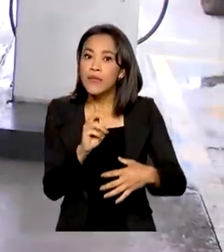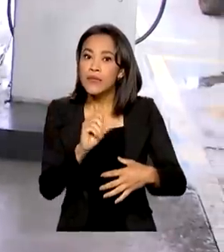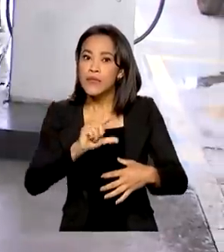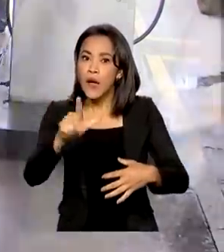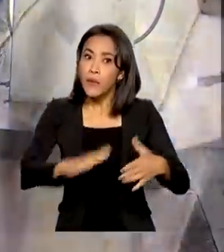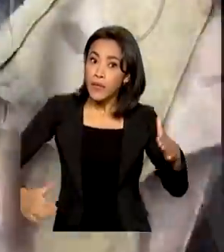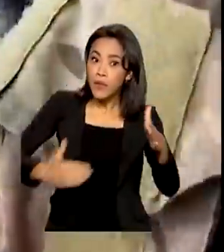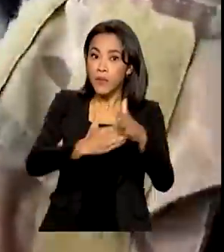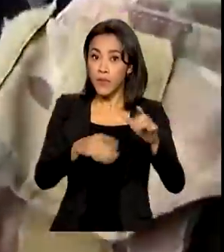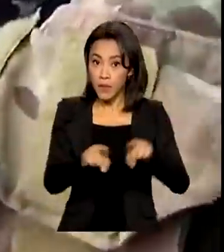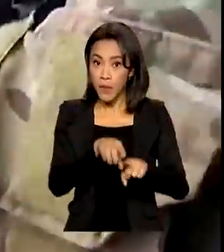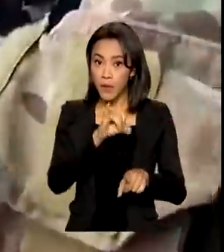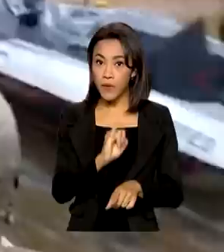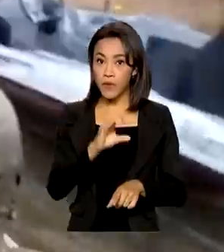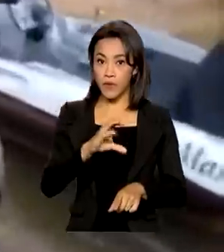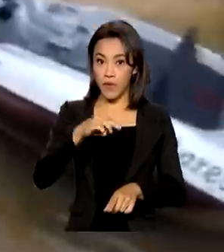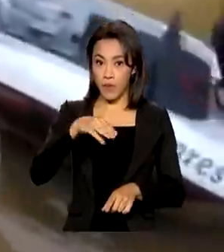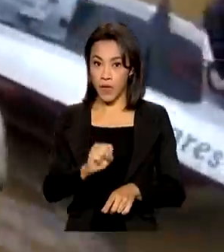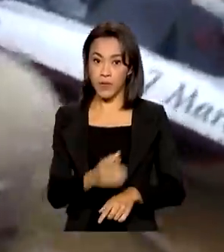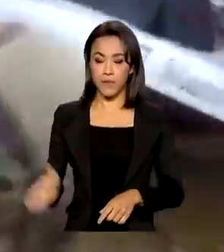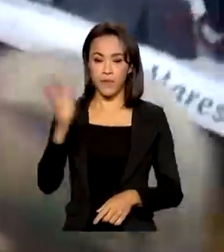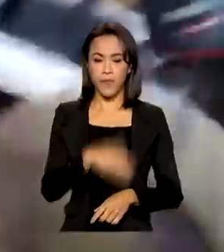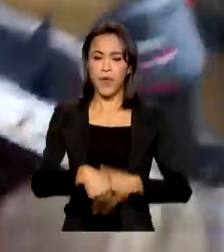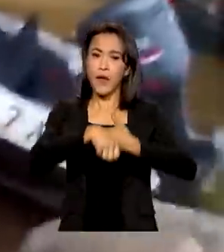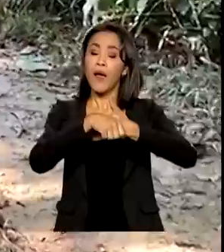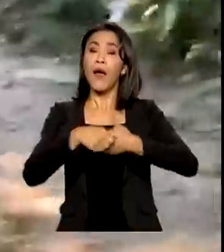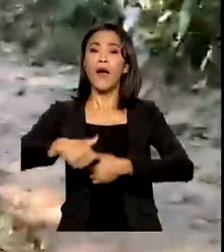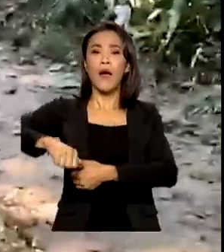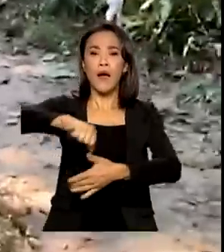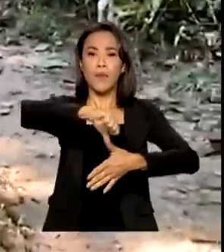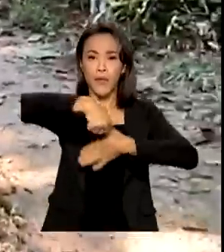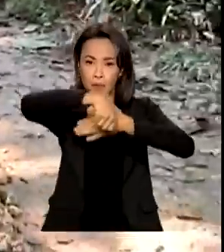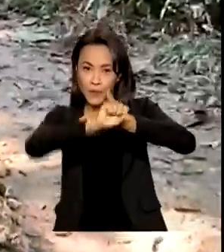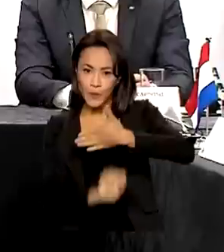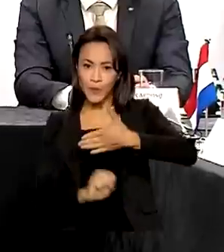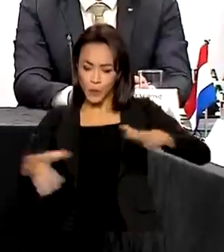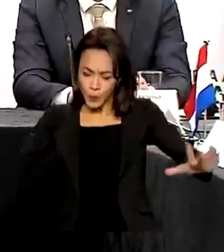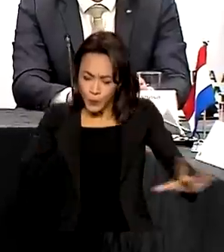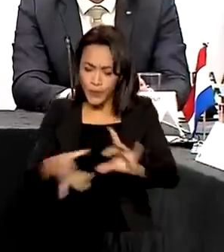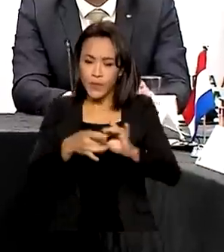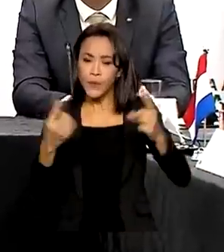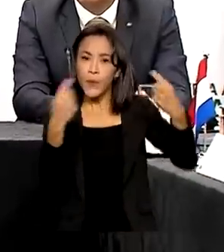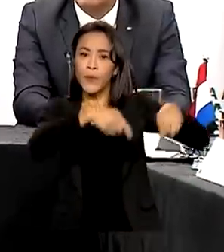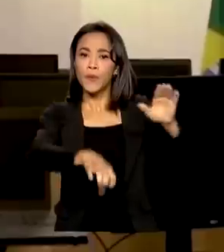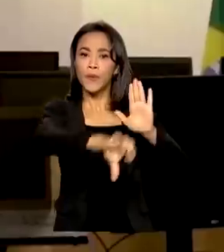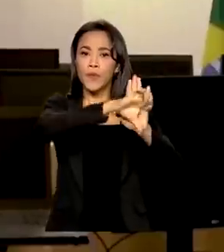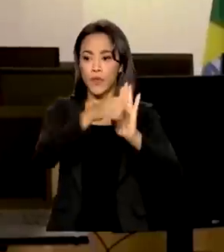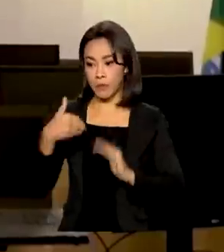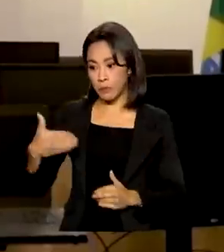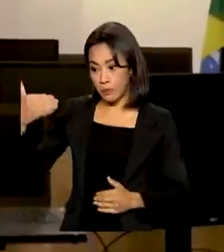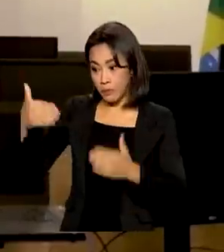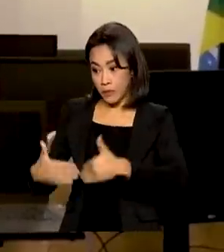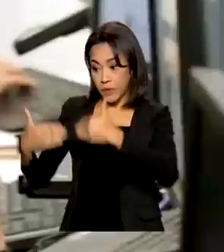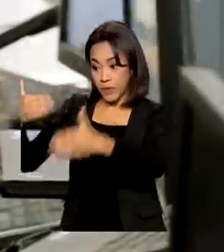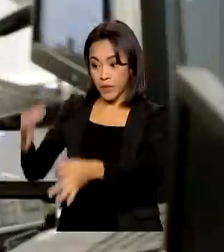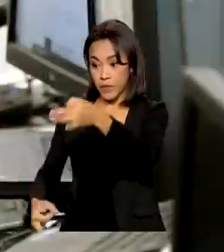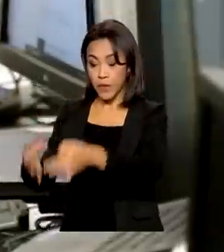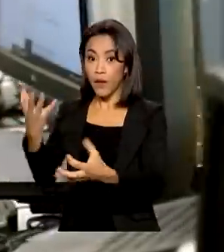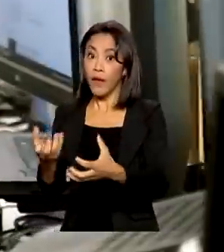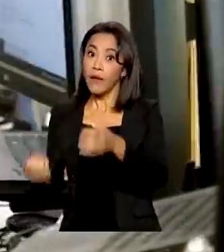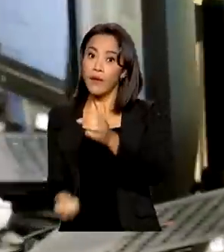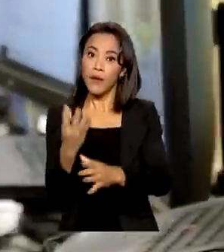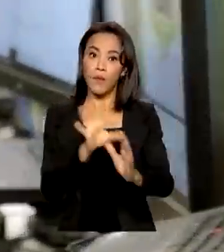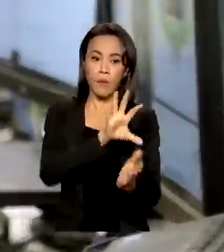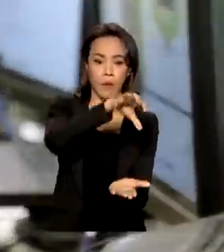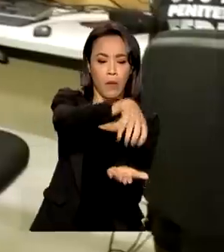ICMS. América do Sul unida contra o crime organizado. Ministério da Justiça quer criar uma base de inteligência policial